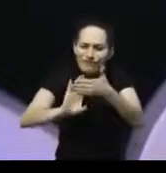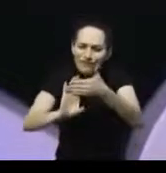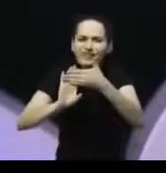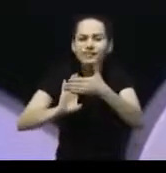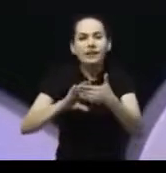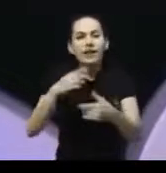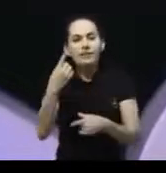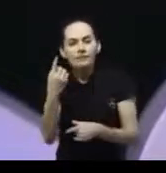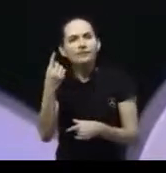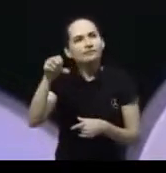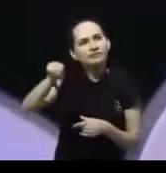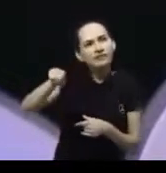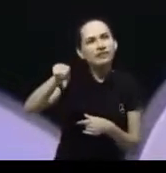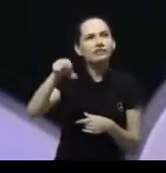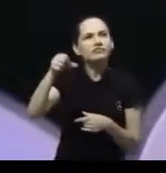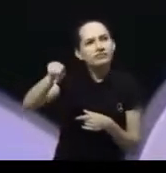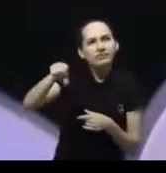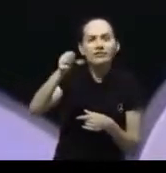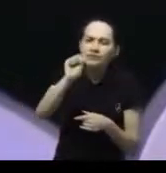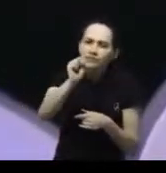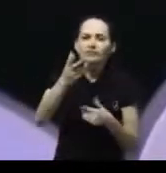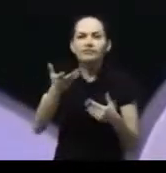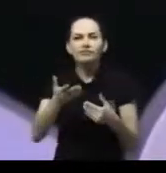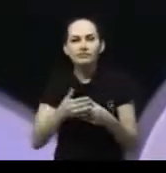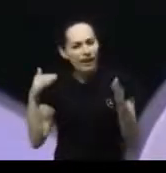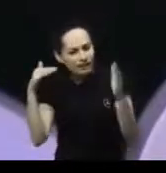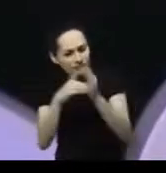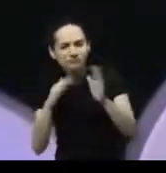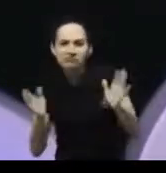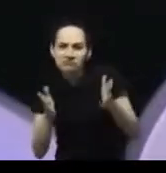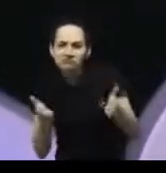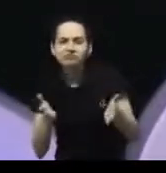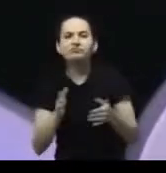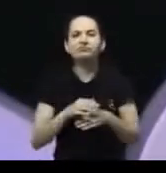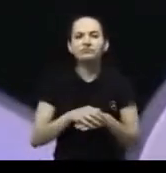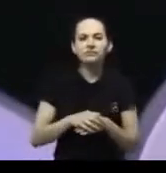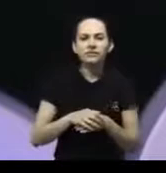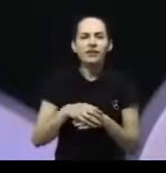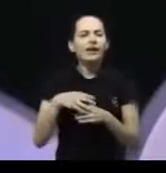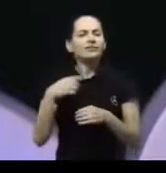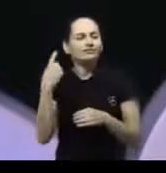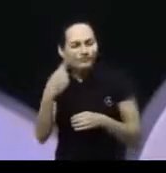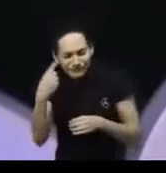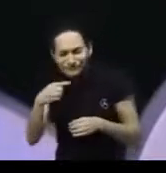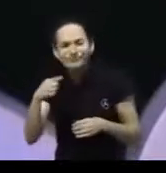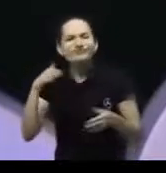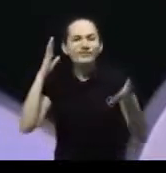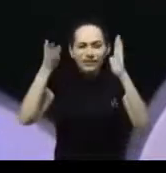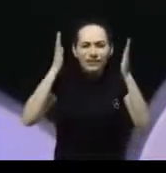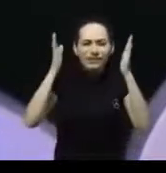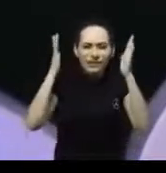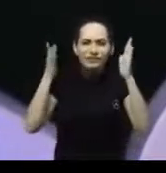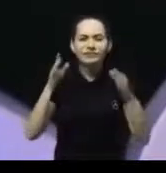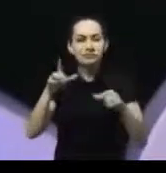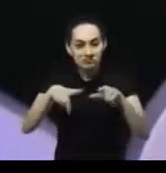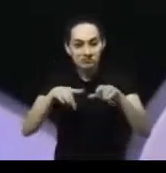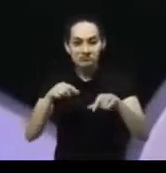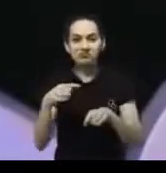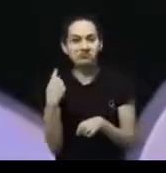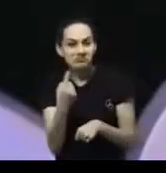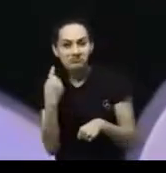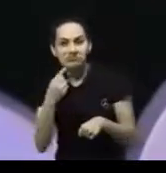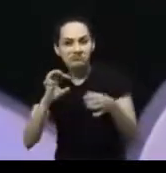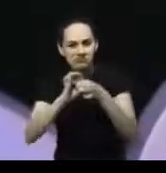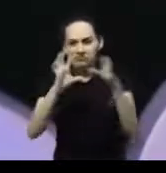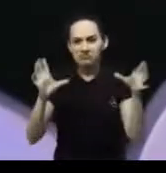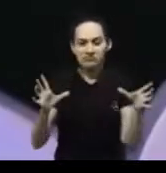Freios a disco em 1998 até chegar ao primeiro caminhão autônomo em operação no Brasil o